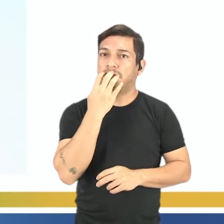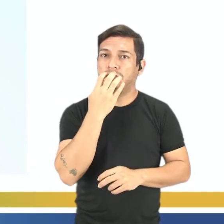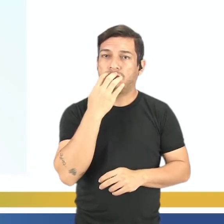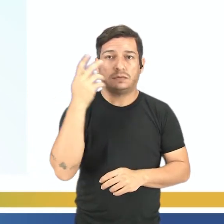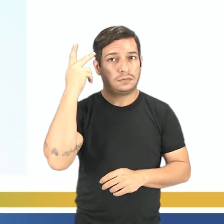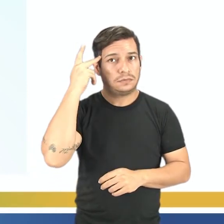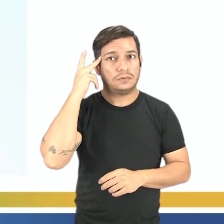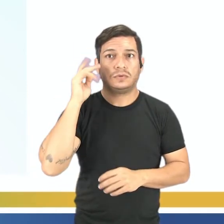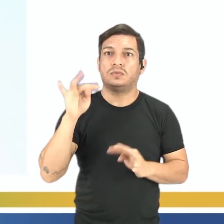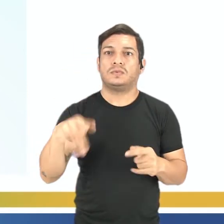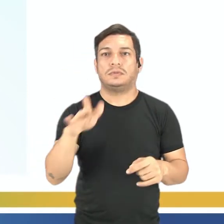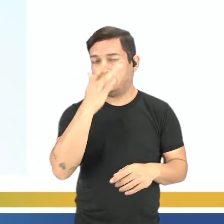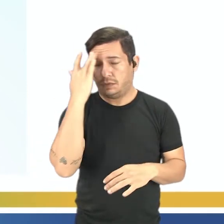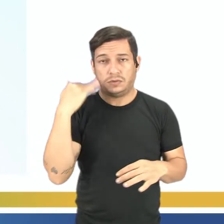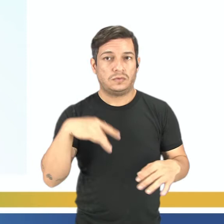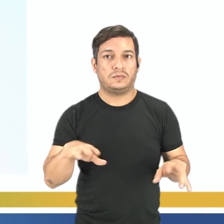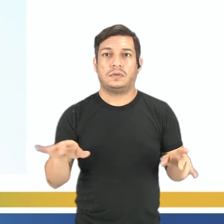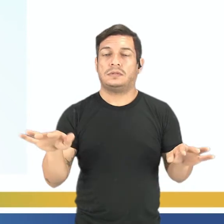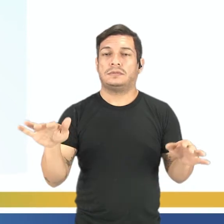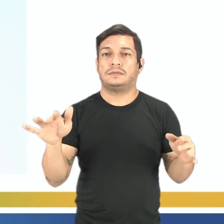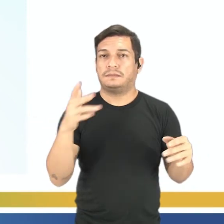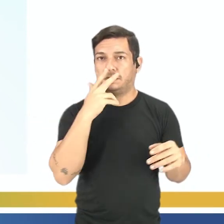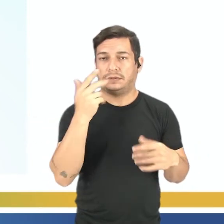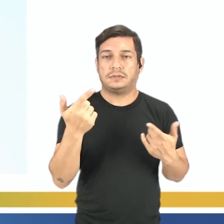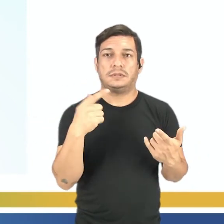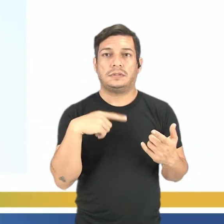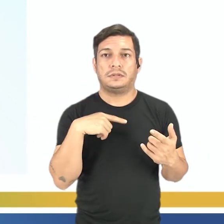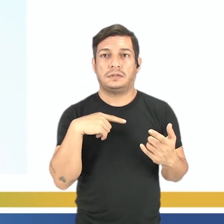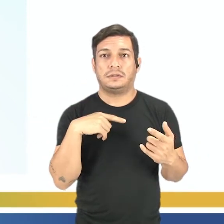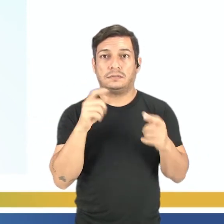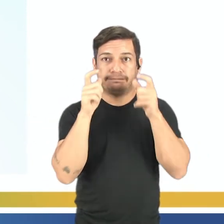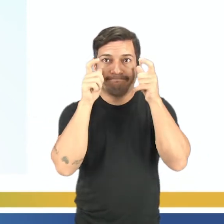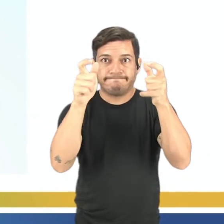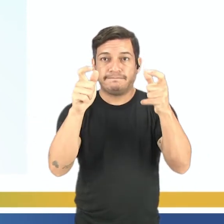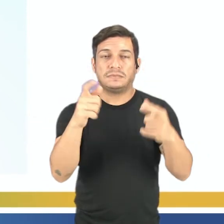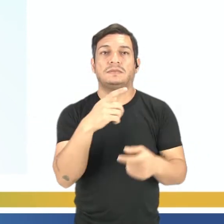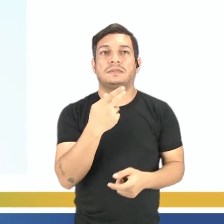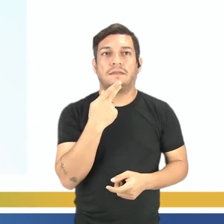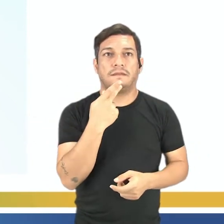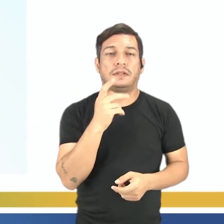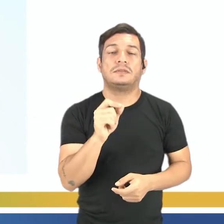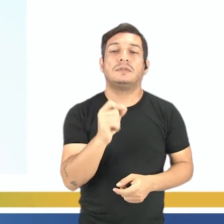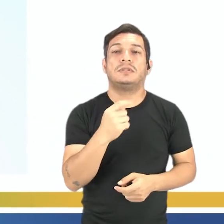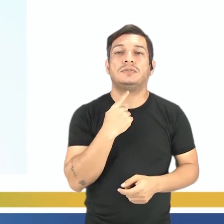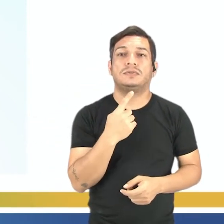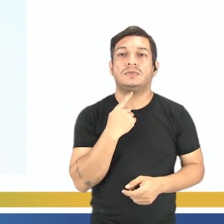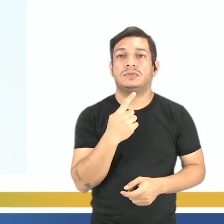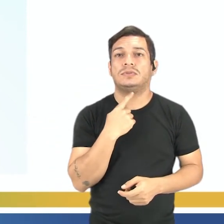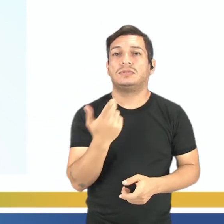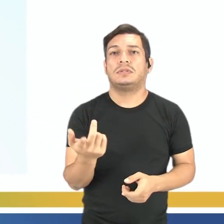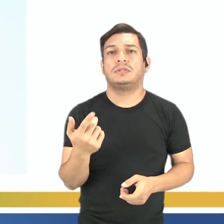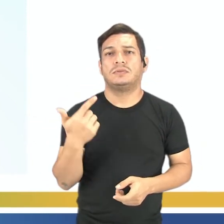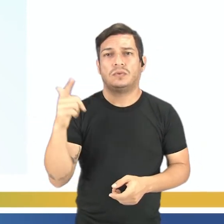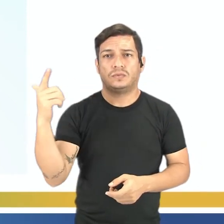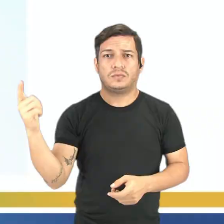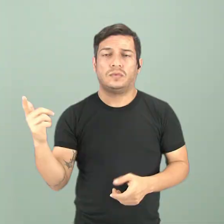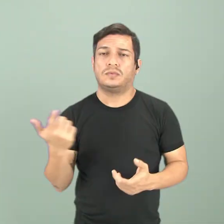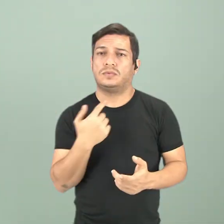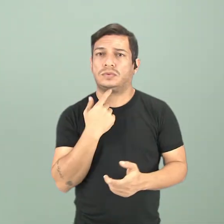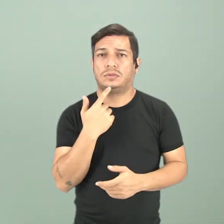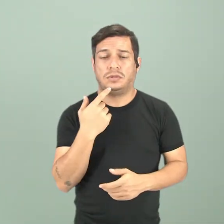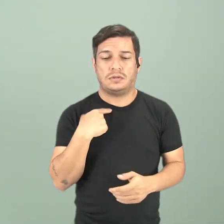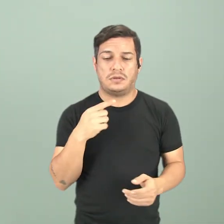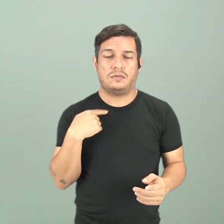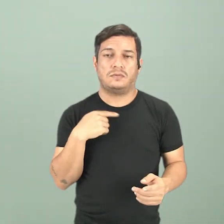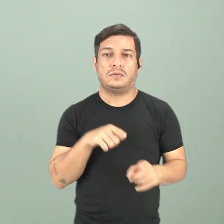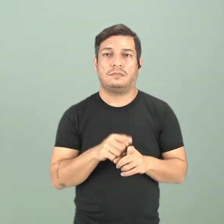Mataram um cachorrinho lá na cidade de São Paulo, todo mundo se importou. Quando você fala de ninguém, você está se incluindo ou ninguém é